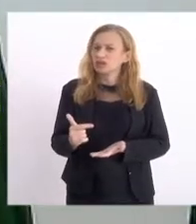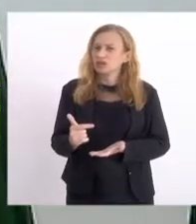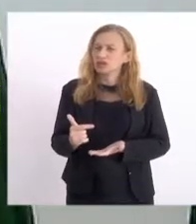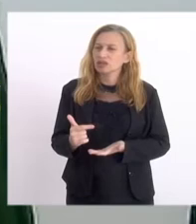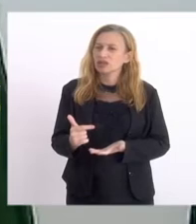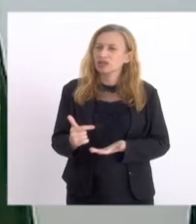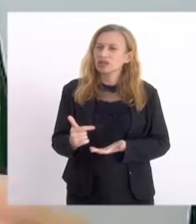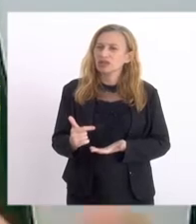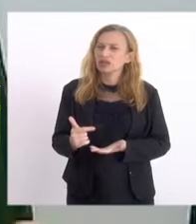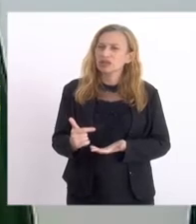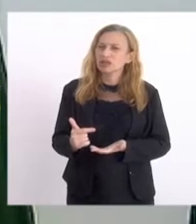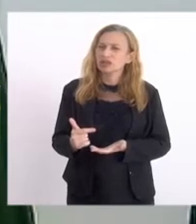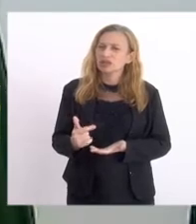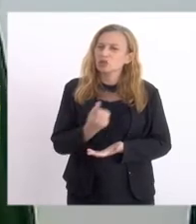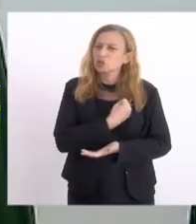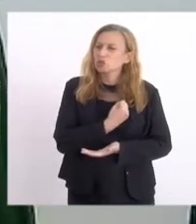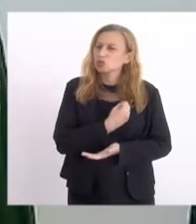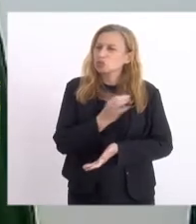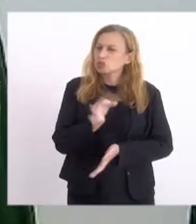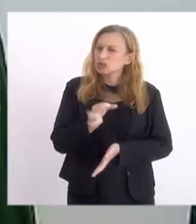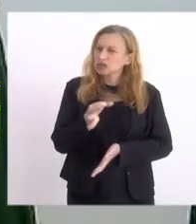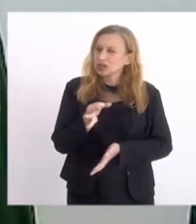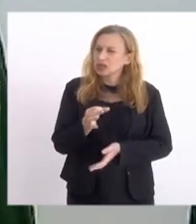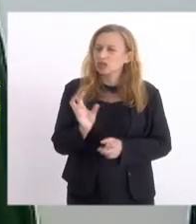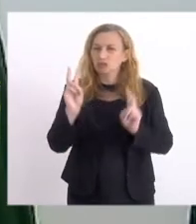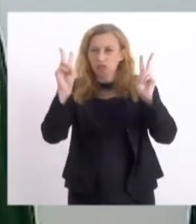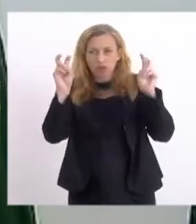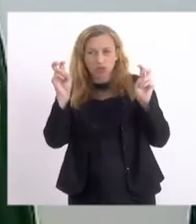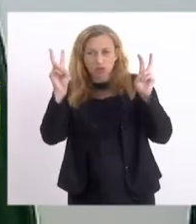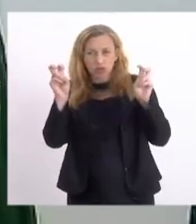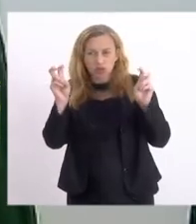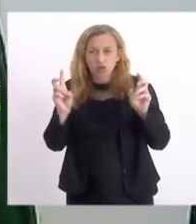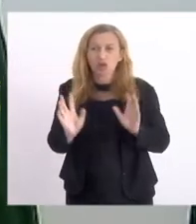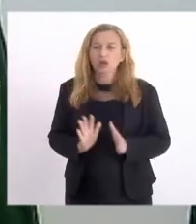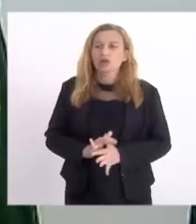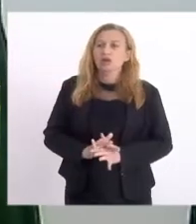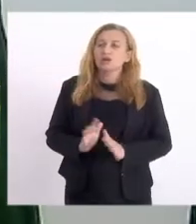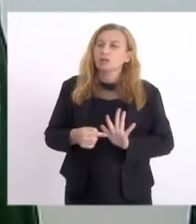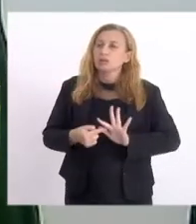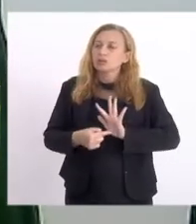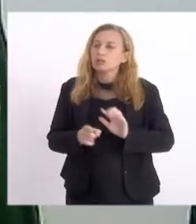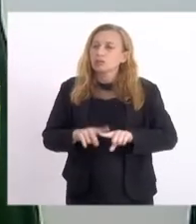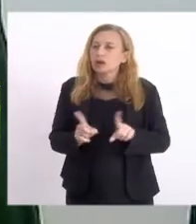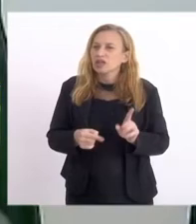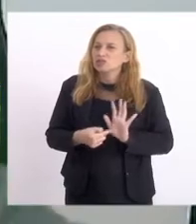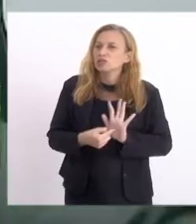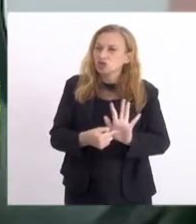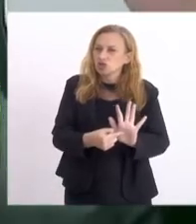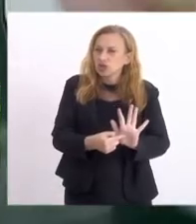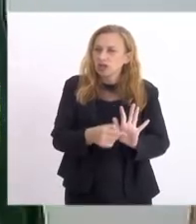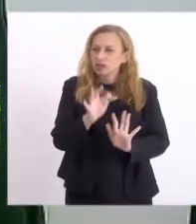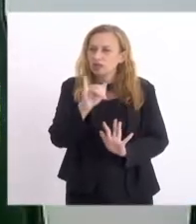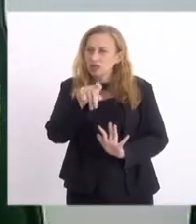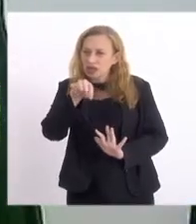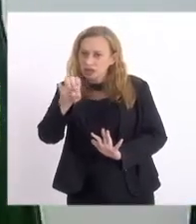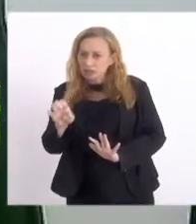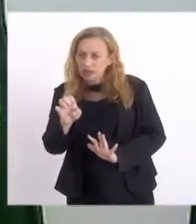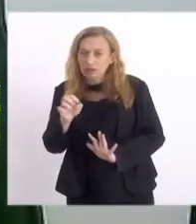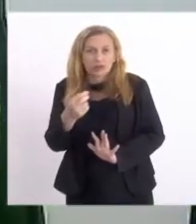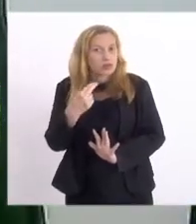uma estatística específica sobre isso, a questão apontada pelo deputado Felipe Soares, ela